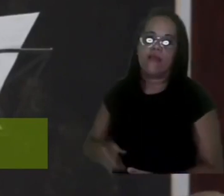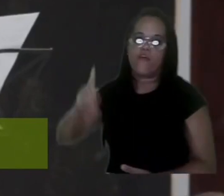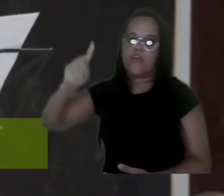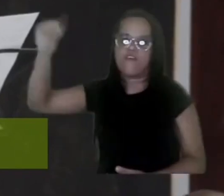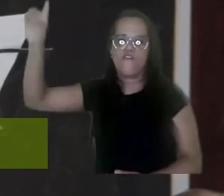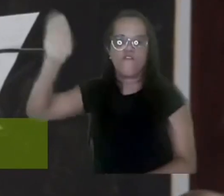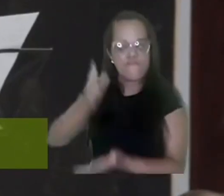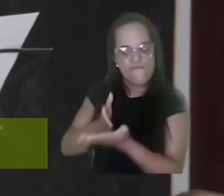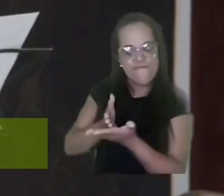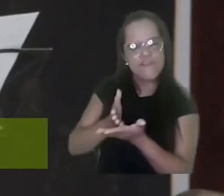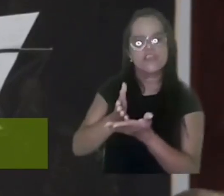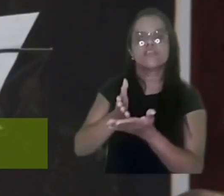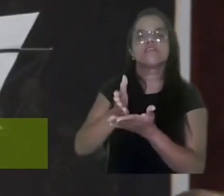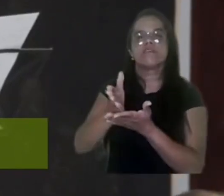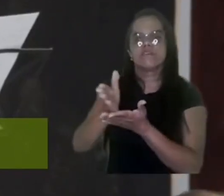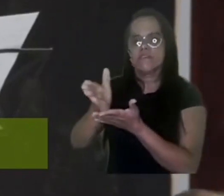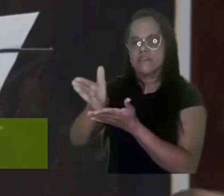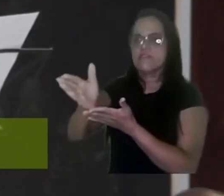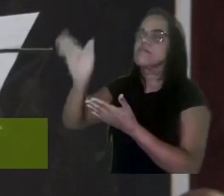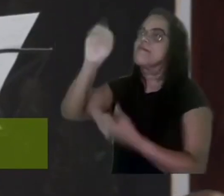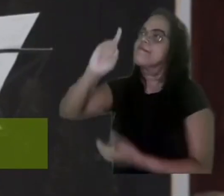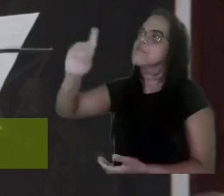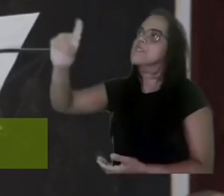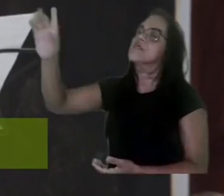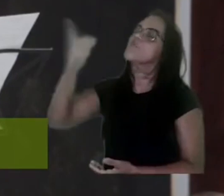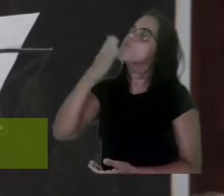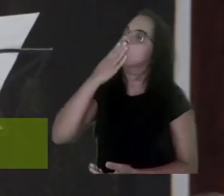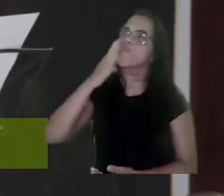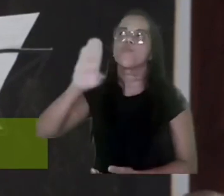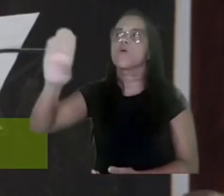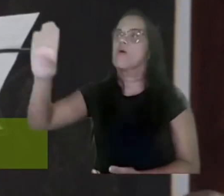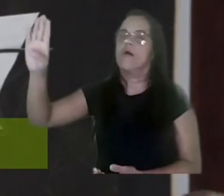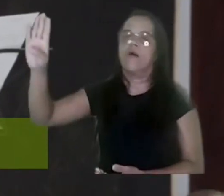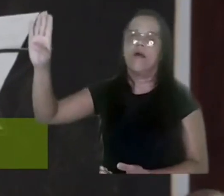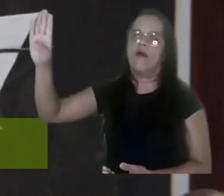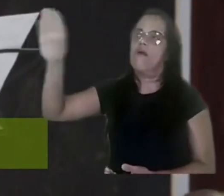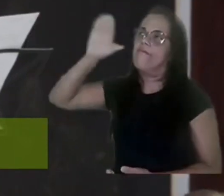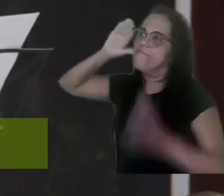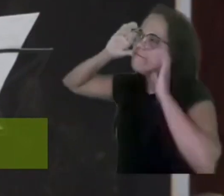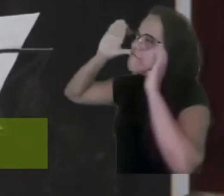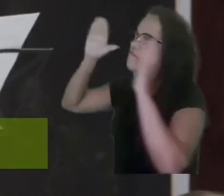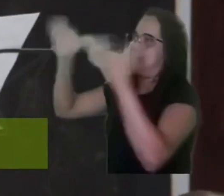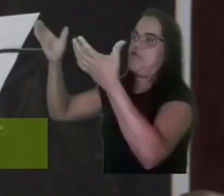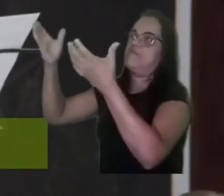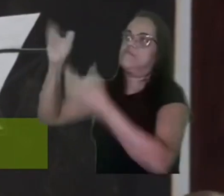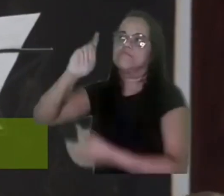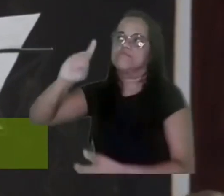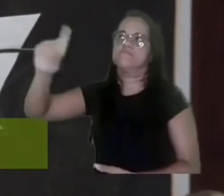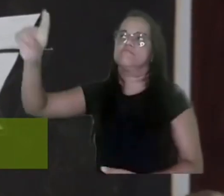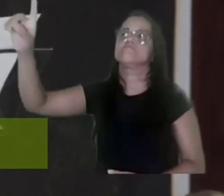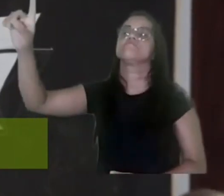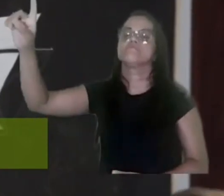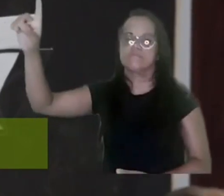nas promessas do Senhor. Eu continuo olhando para ti, e assim